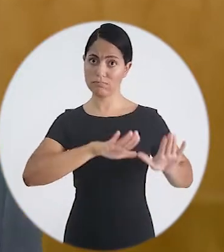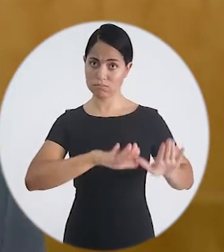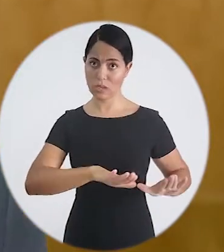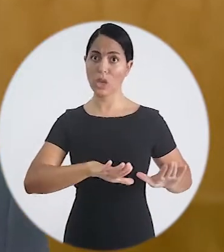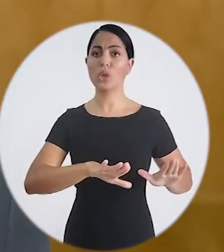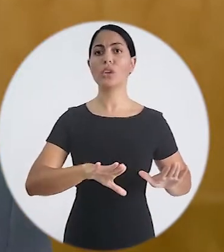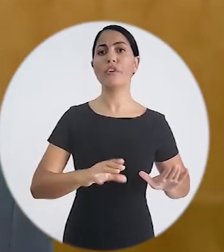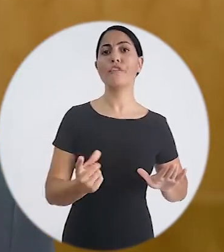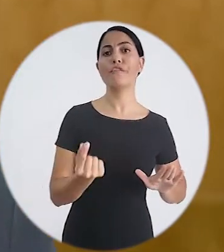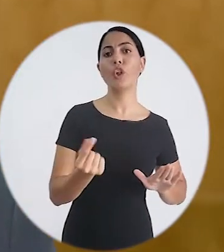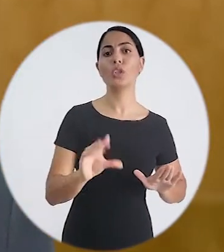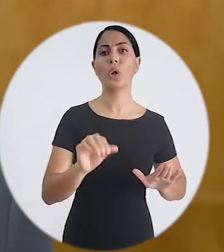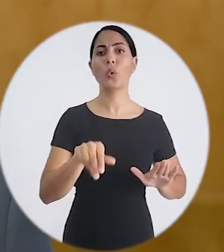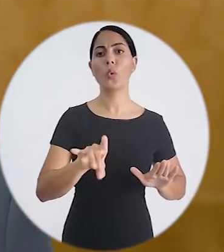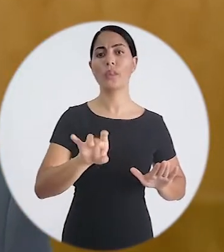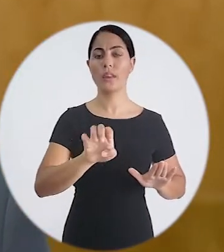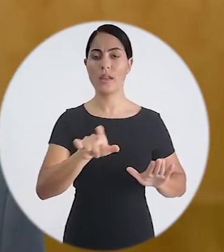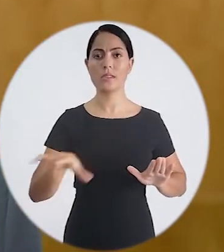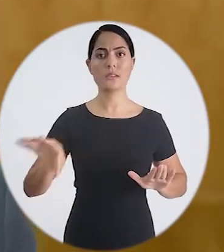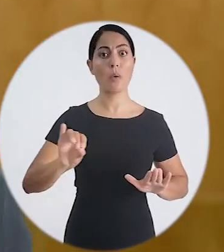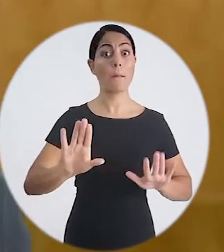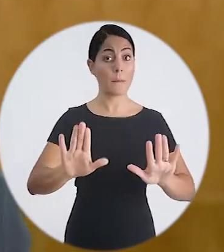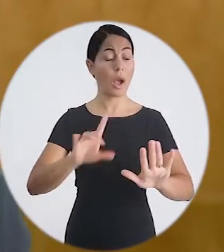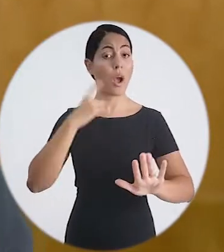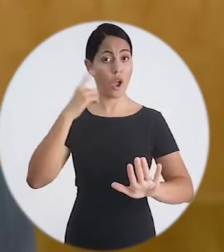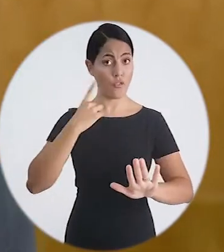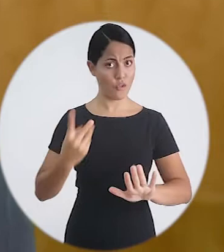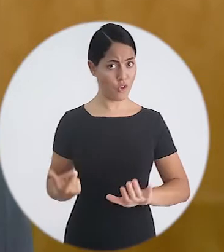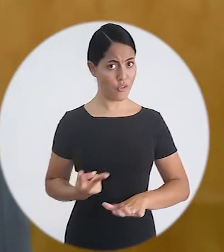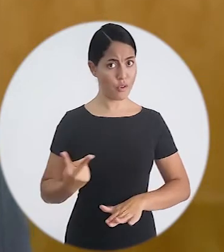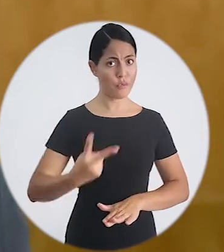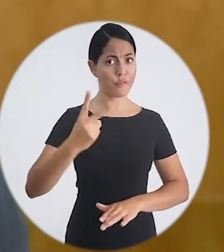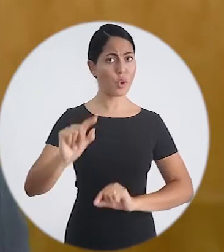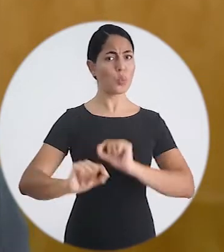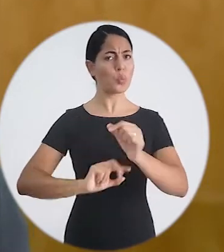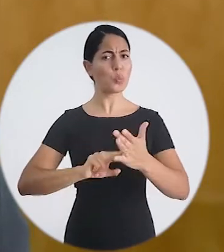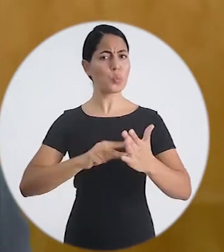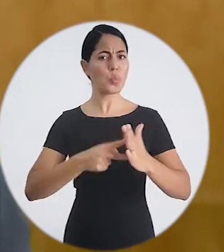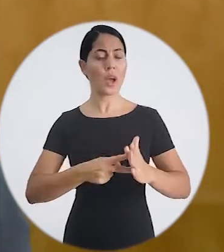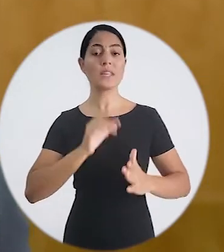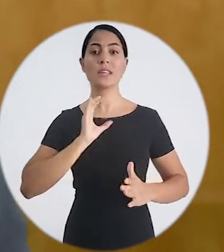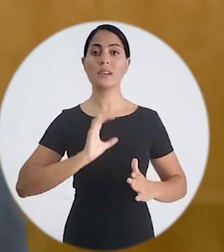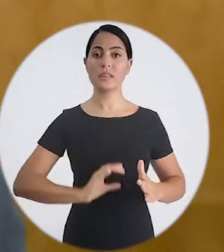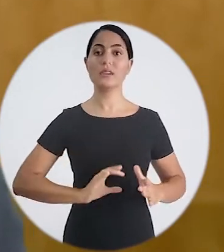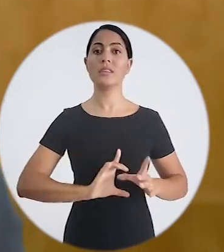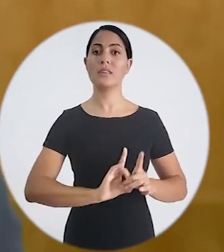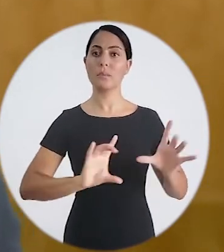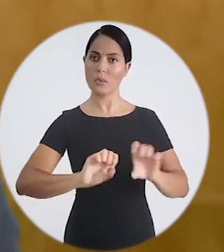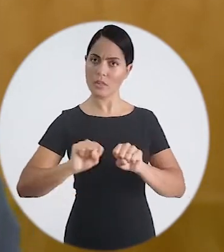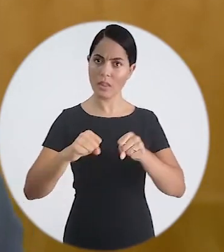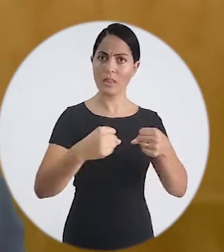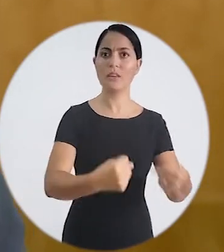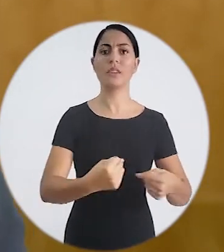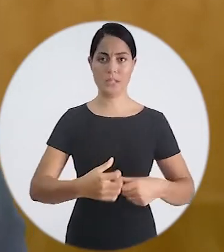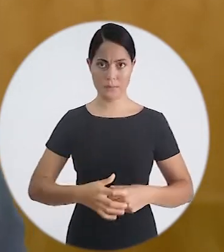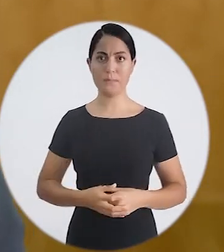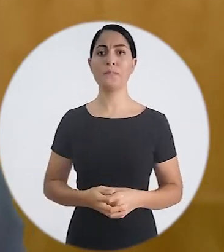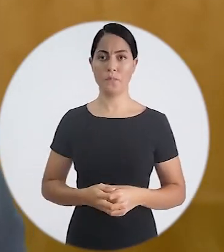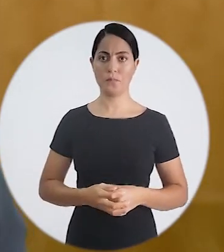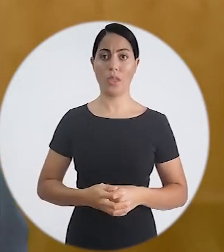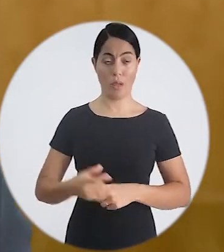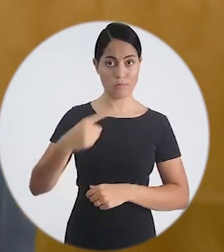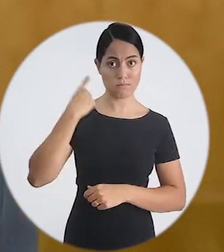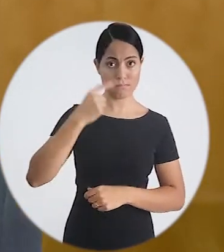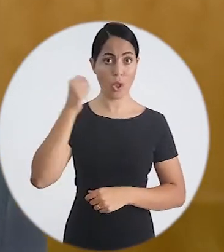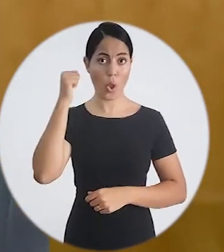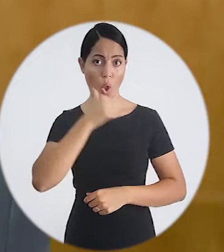valor da condenação. Valorizar a advocacia é uma forma de defender a cidadania e a democracia, pois